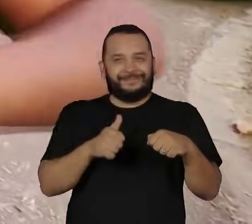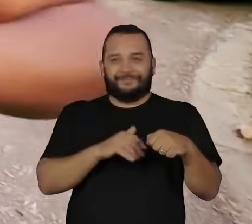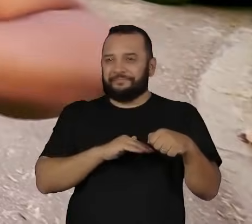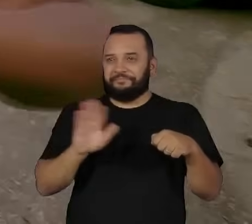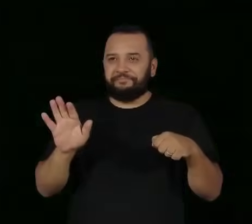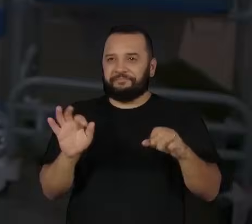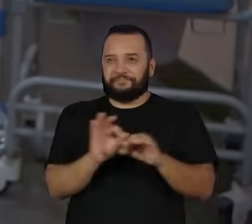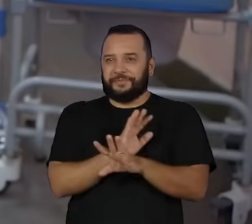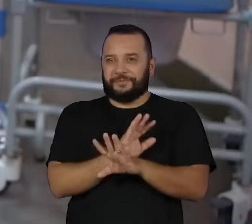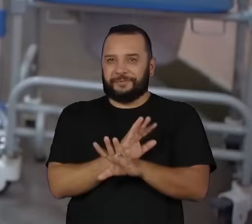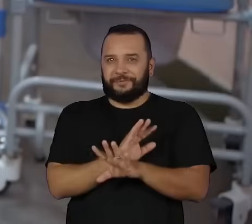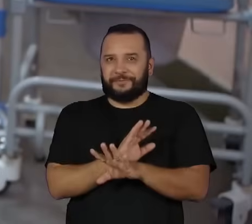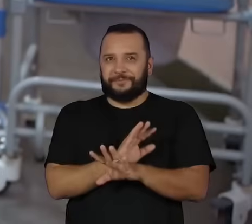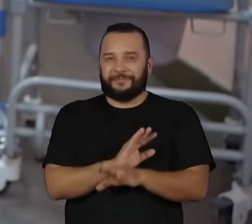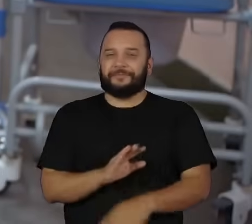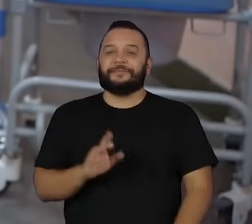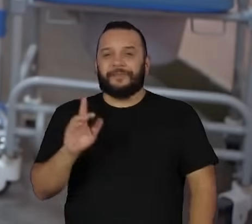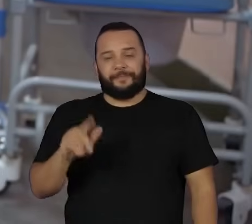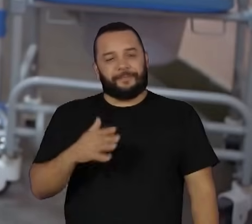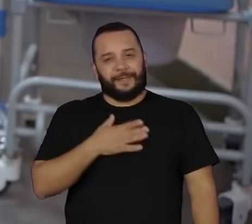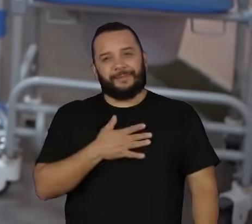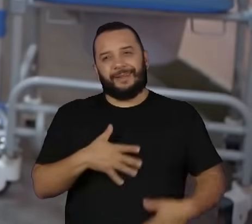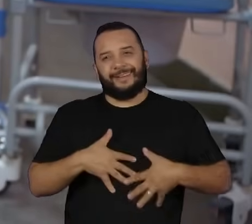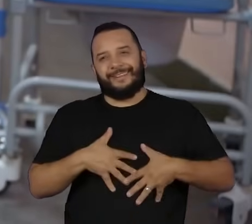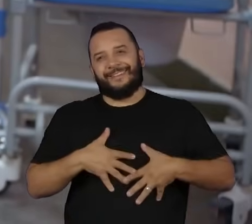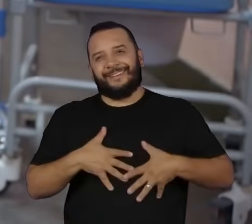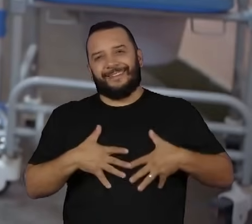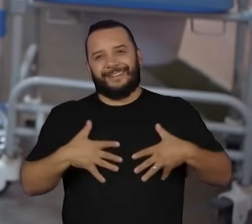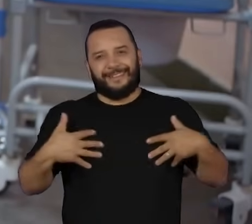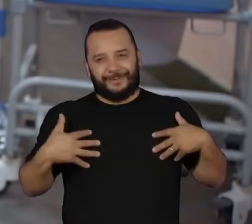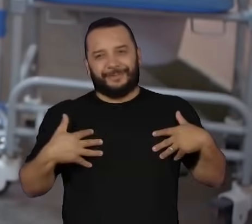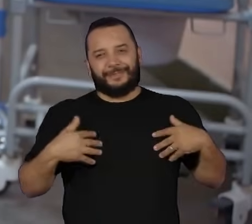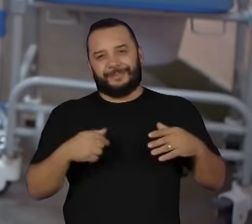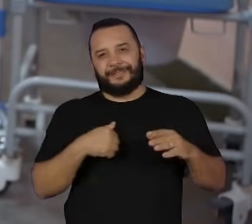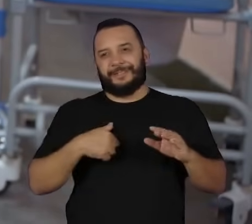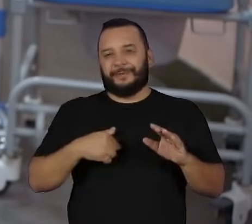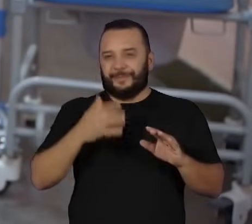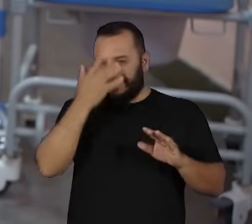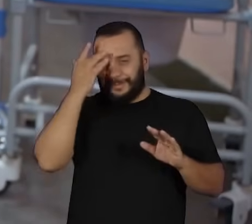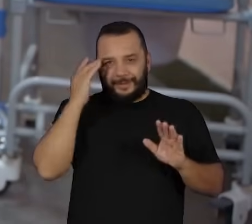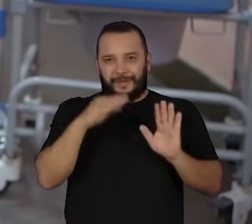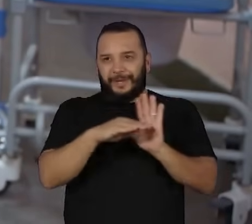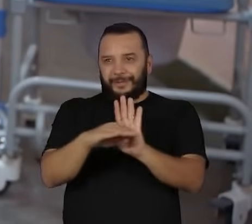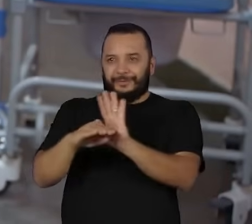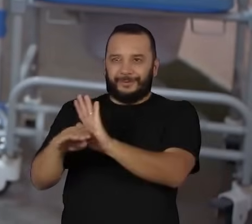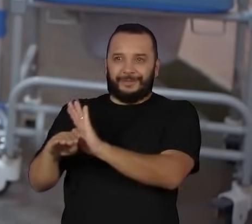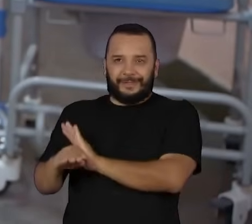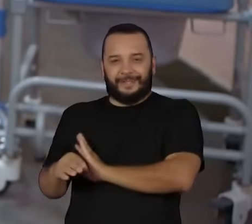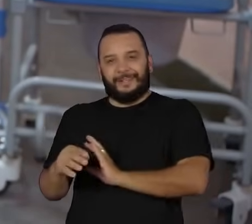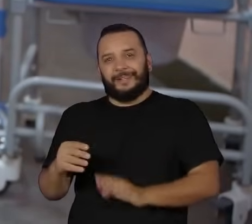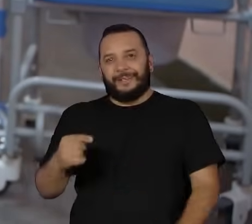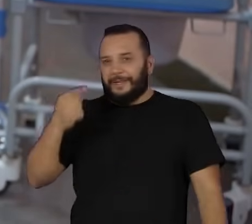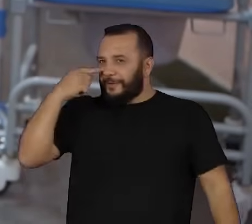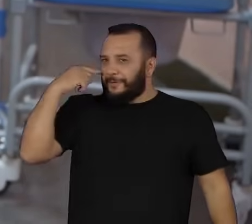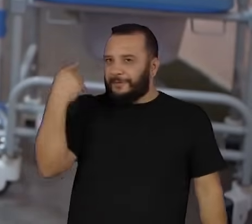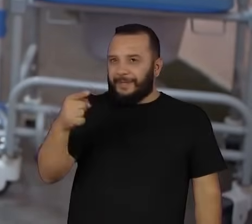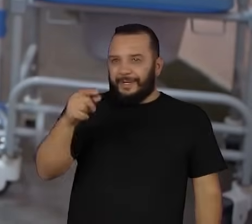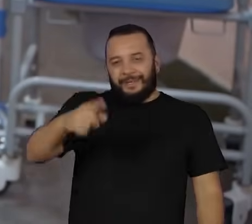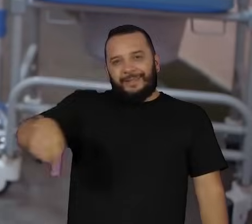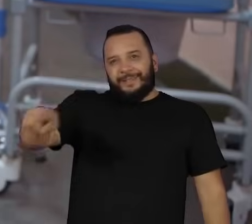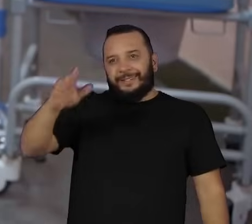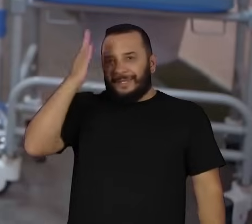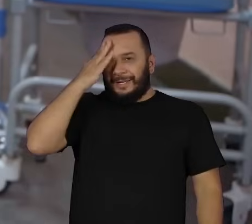guardo. É gratificante, sabe? A gente poder ajudar as pessoas, a gente poder ver, saber que o